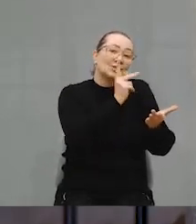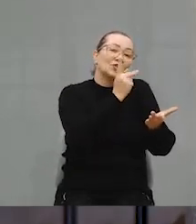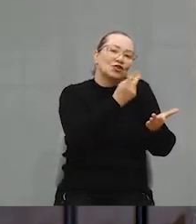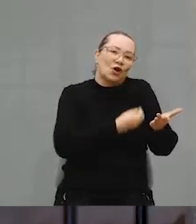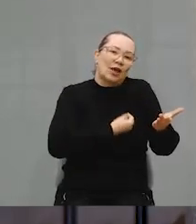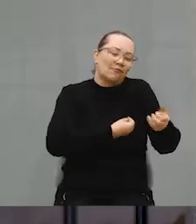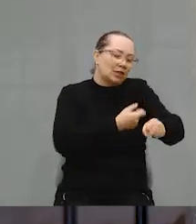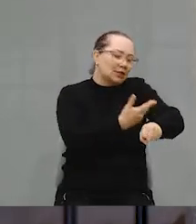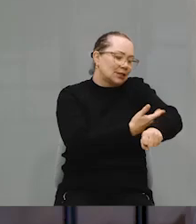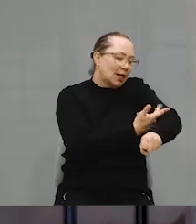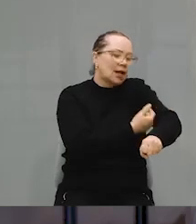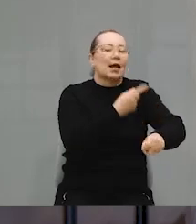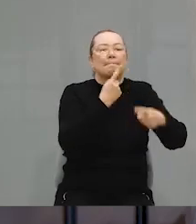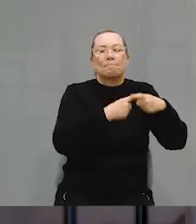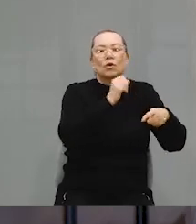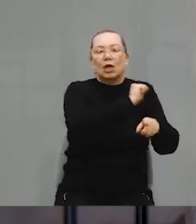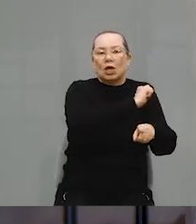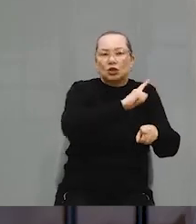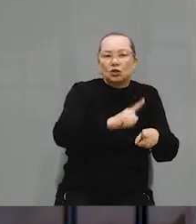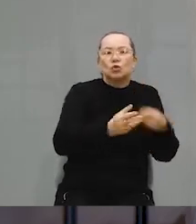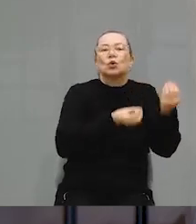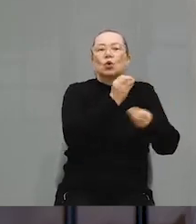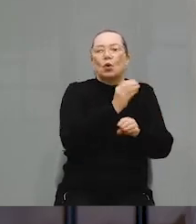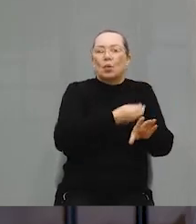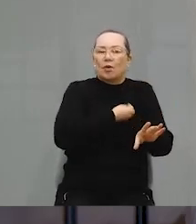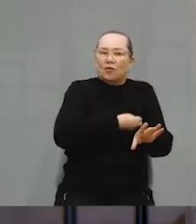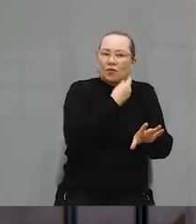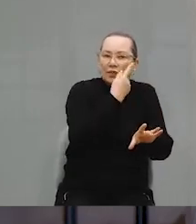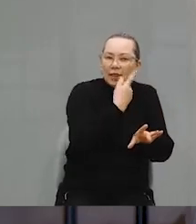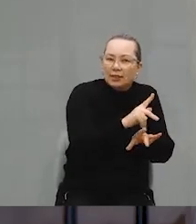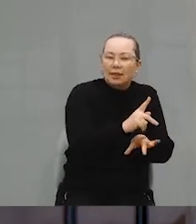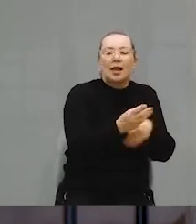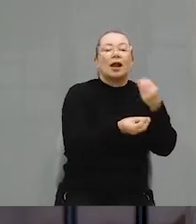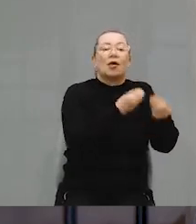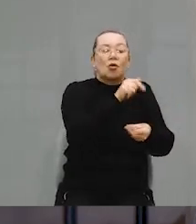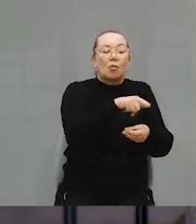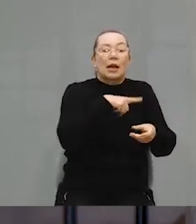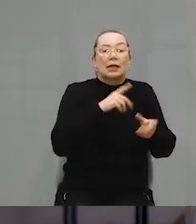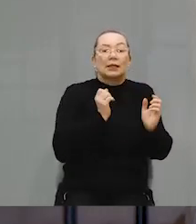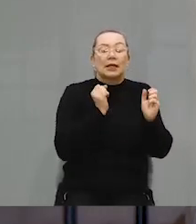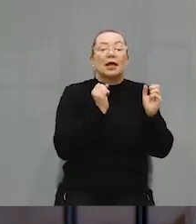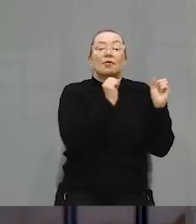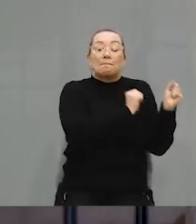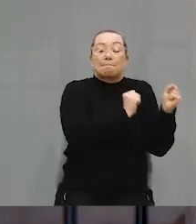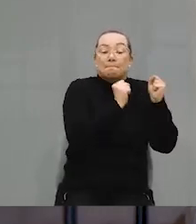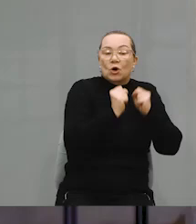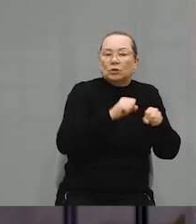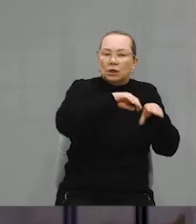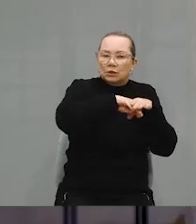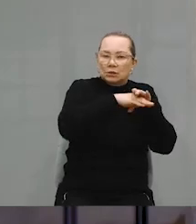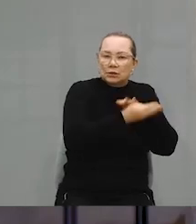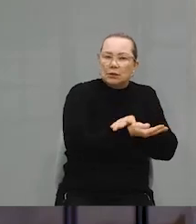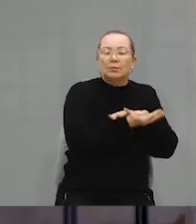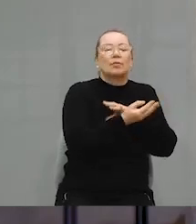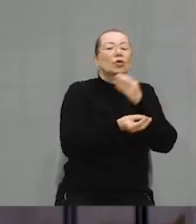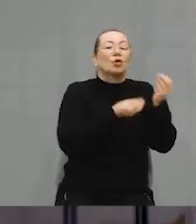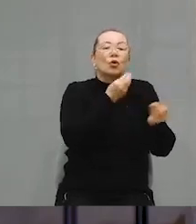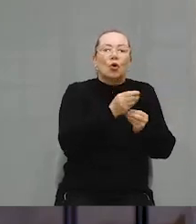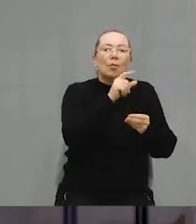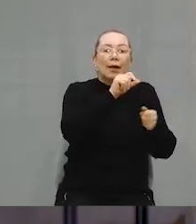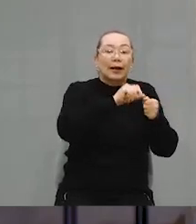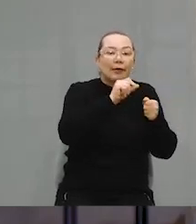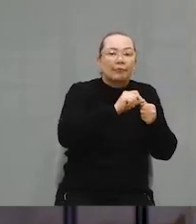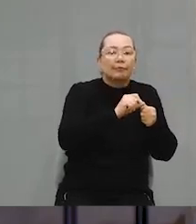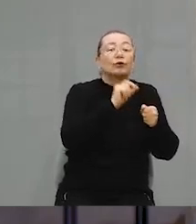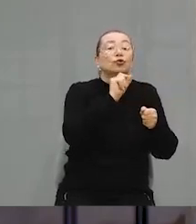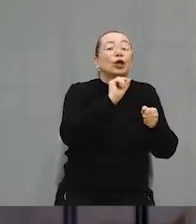que ela é azul, né? Como é que foi a vida dela, enfim, como é que ela adquiriu esse poder da resiliência, né? Como é que ela lida com a